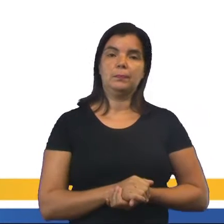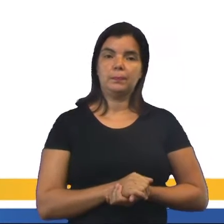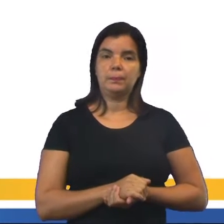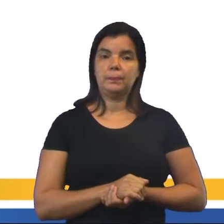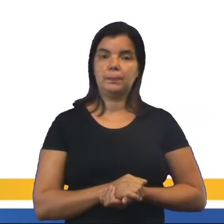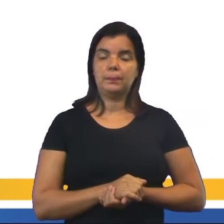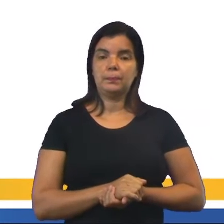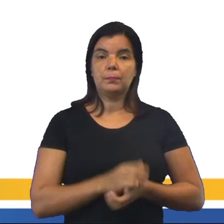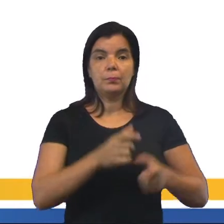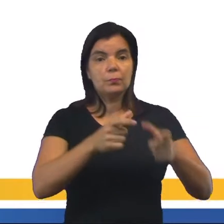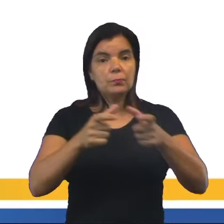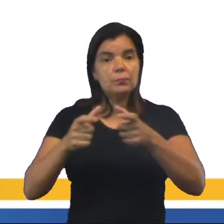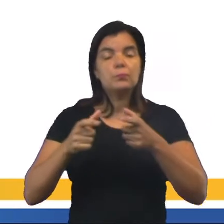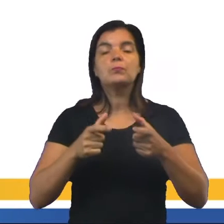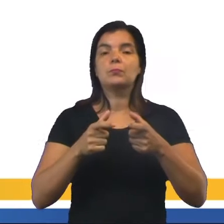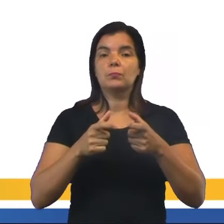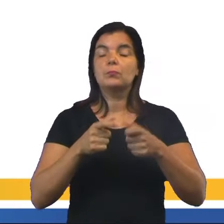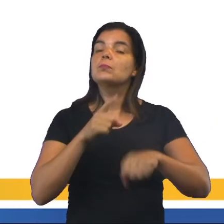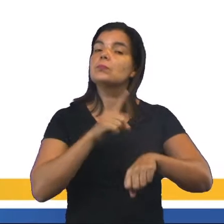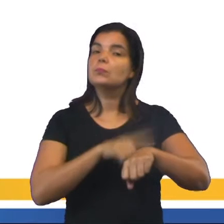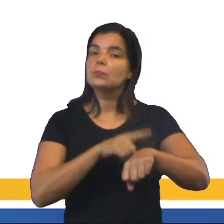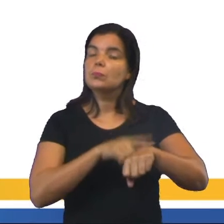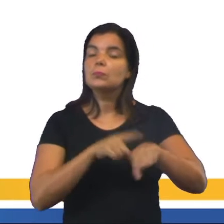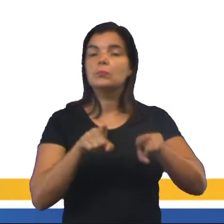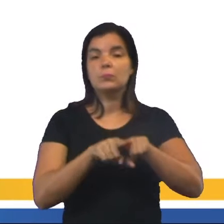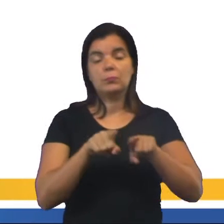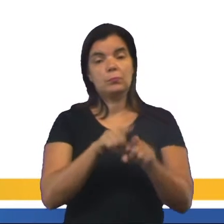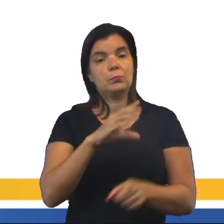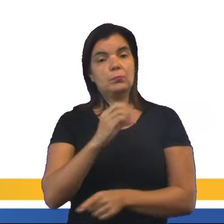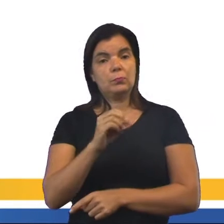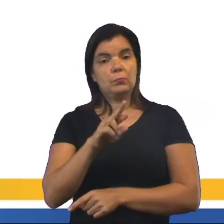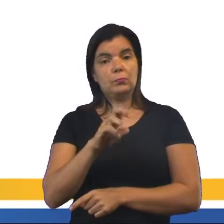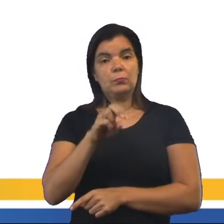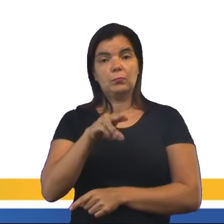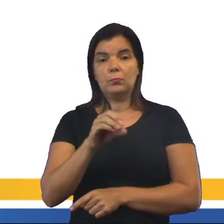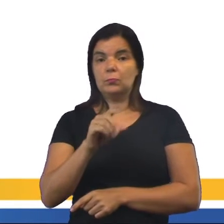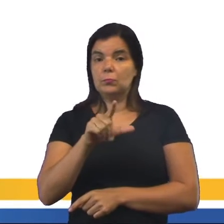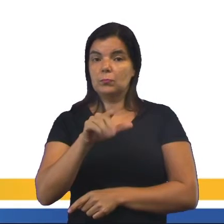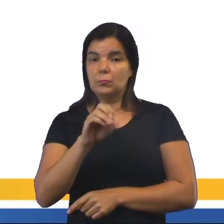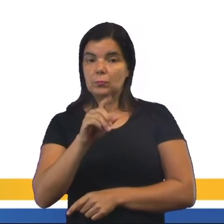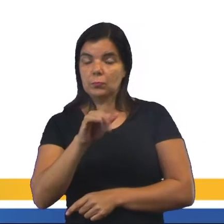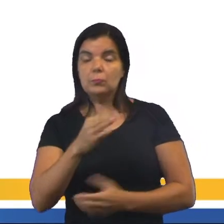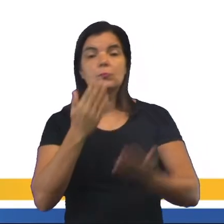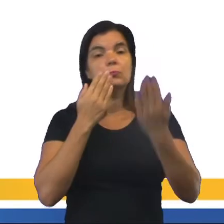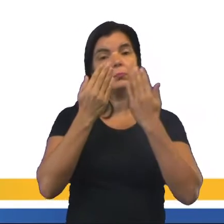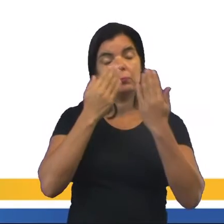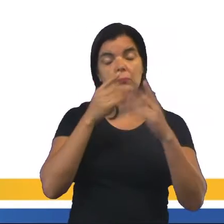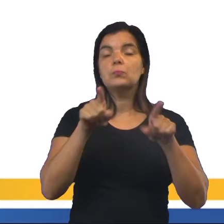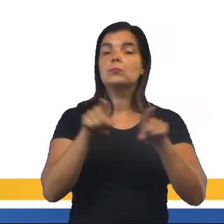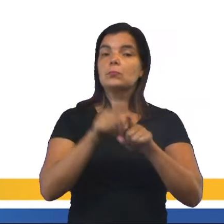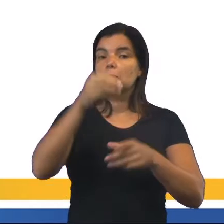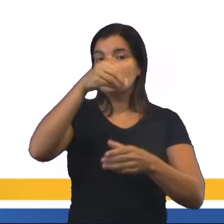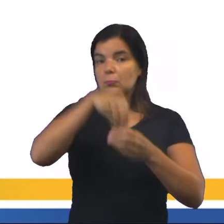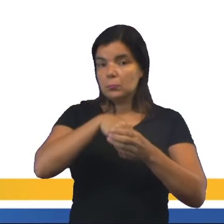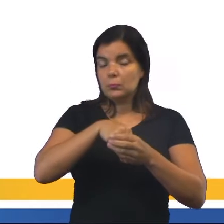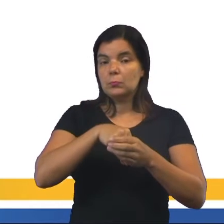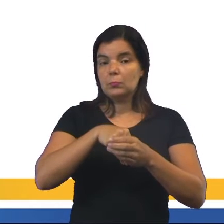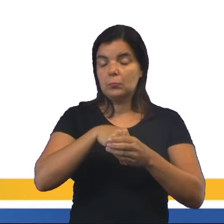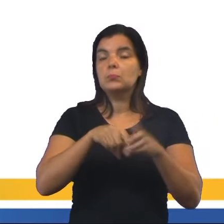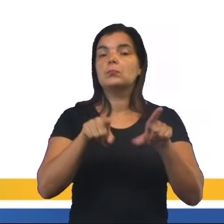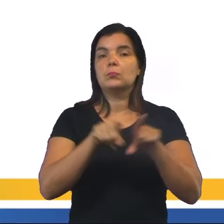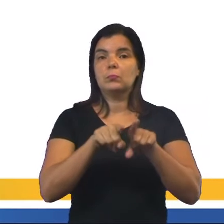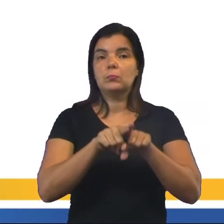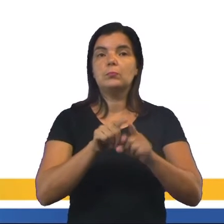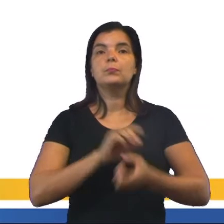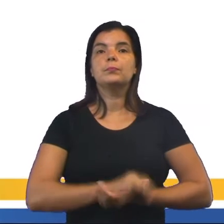do espaço, dentro do tempo, temos cronológico, psicológico, então temos as ramificações dentro dos